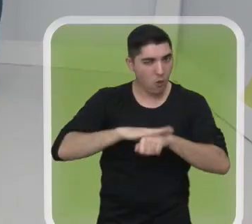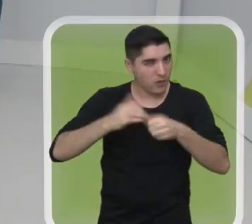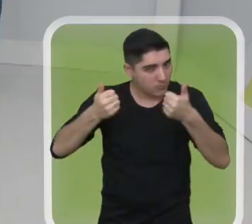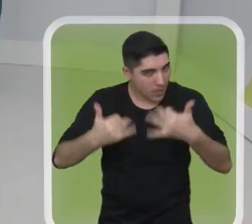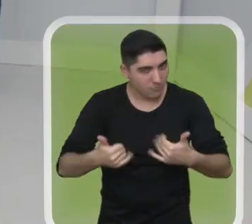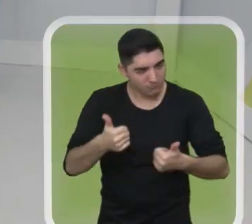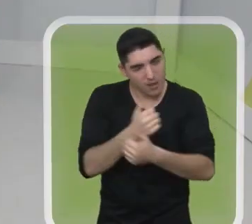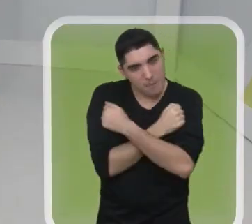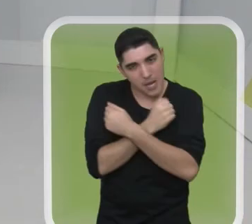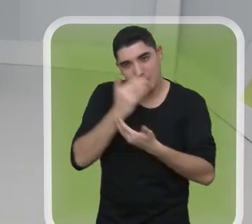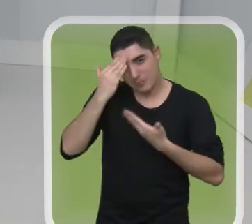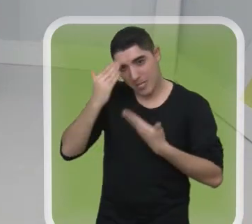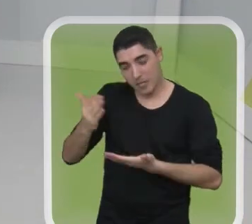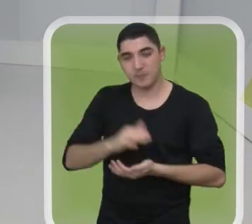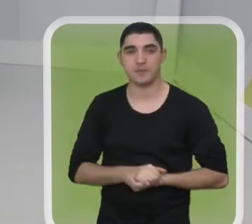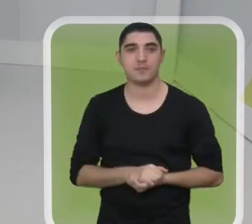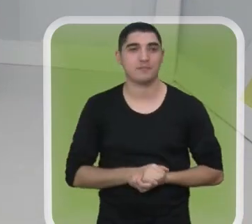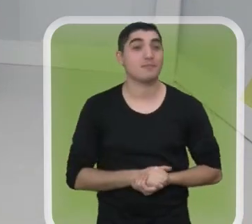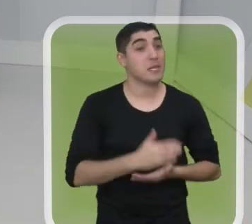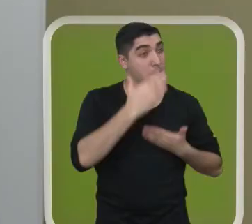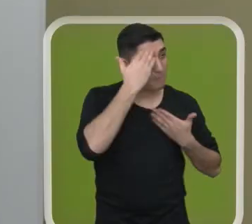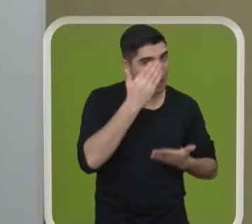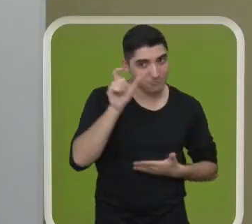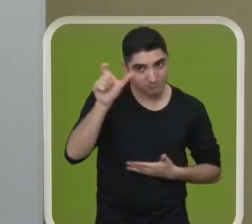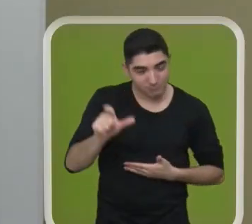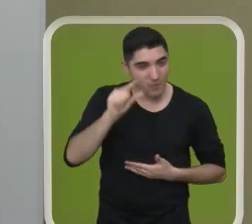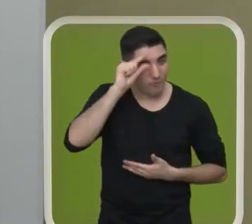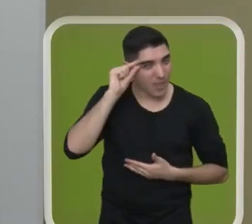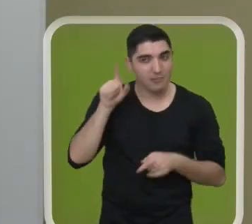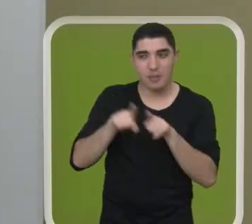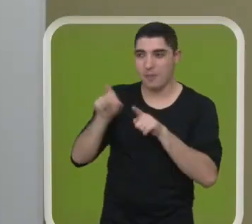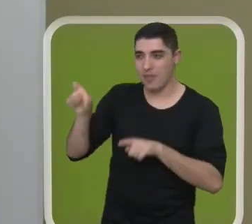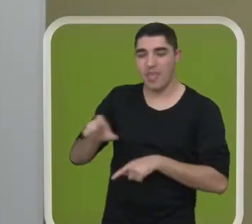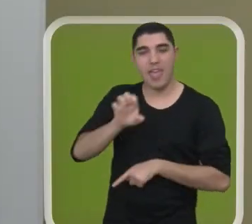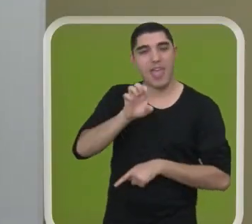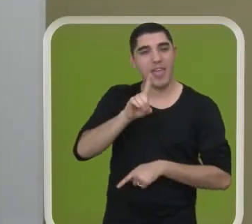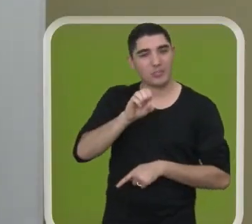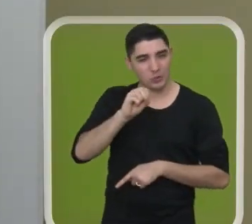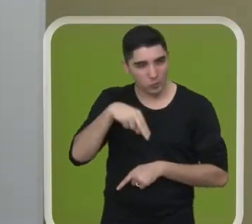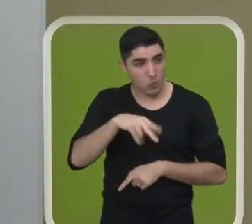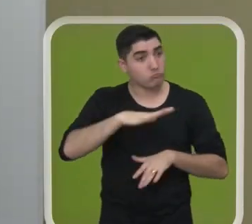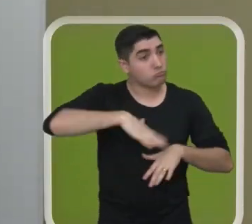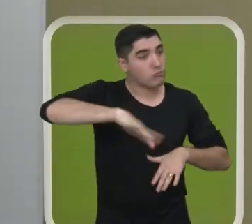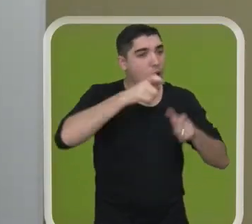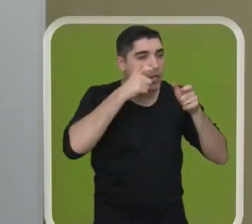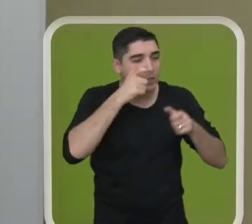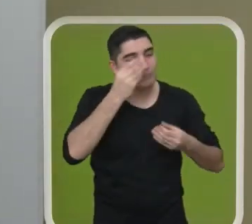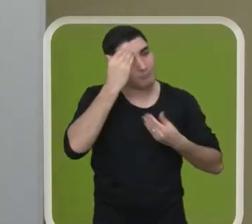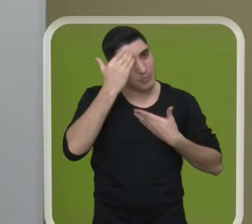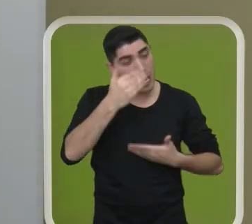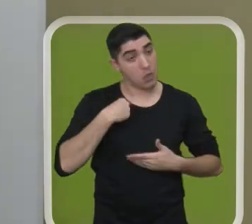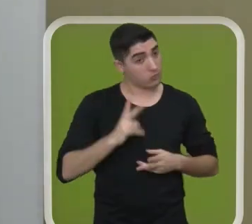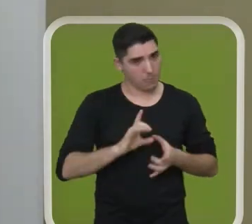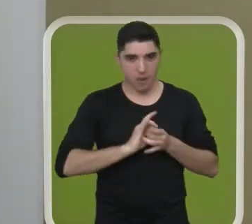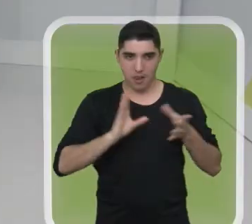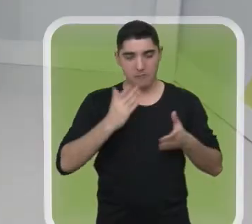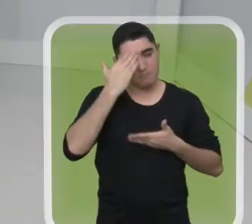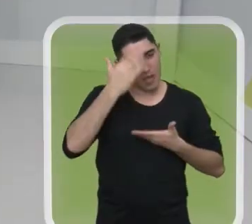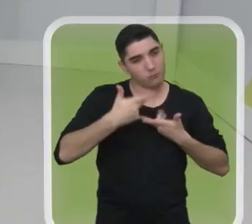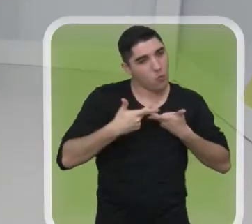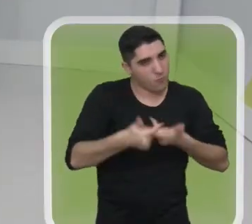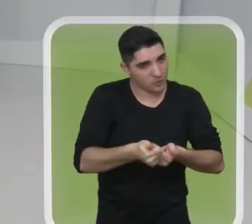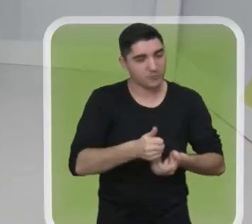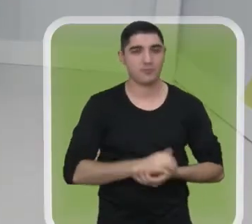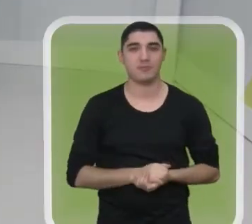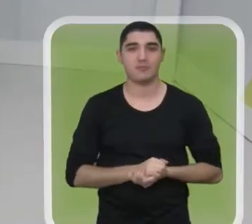abraço, obrigado. Obrigado, Vieira, obrigado, Edson, todo mundo do estúdio. Quem está assistindo, estou à disposição sempre, Vieira. Obrigado pelo convite. Obrigado